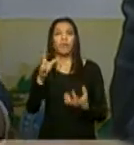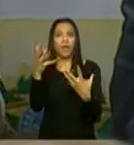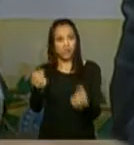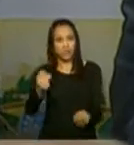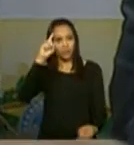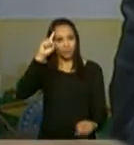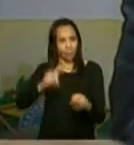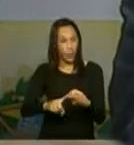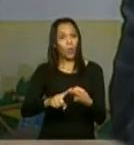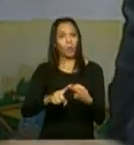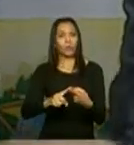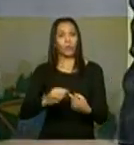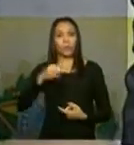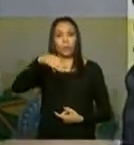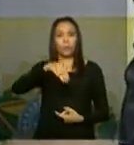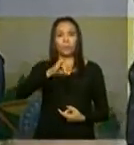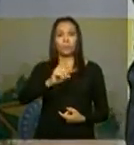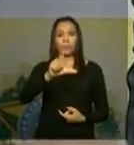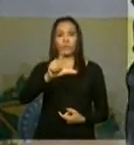obrigado ministro